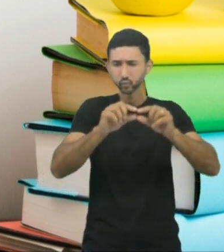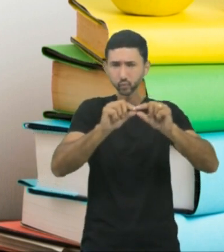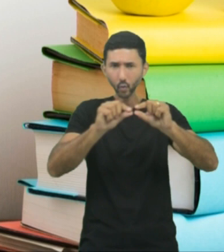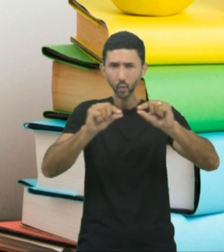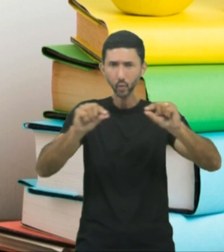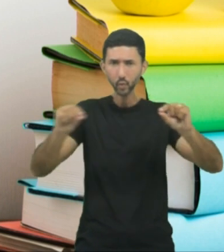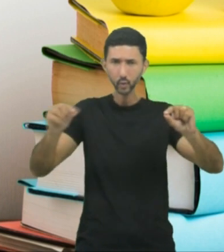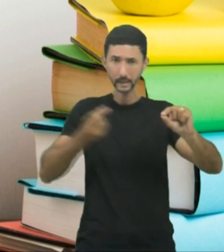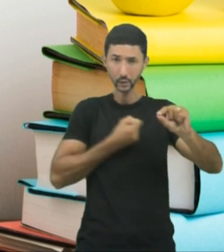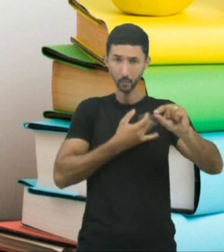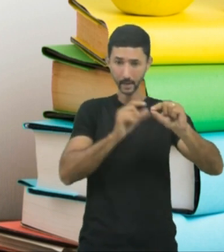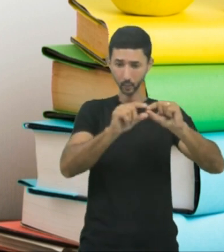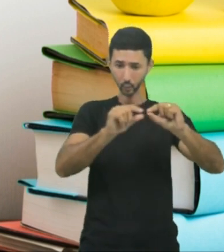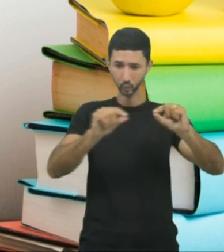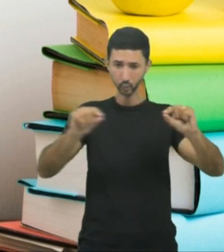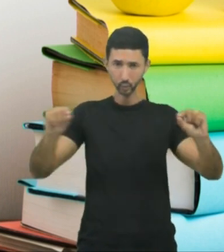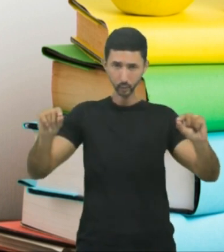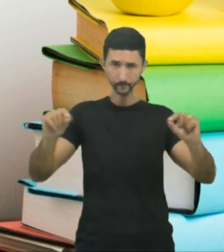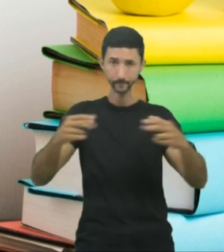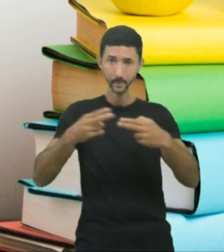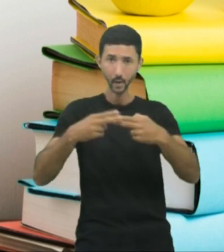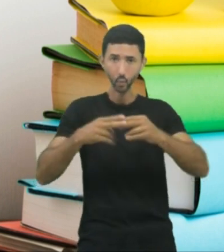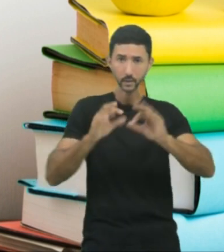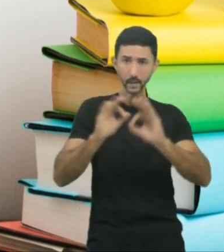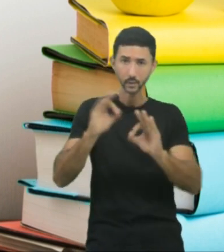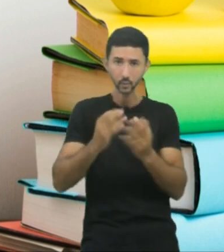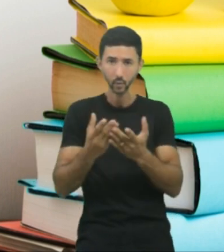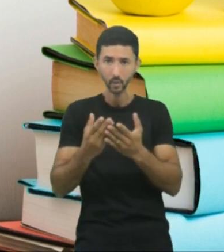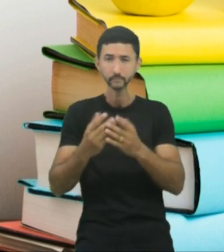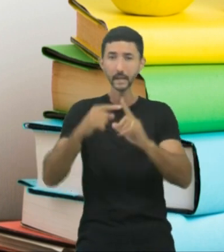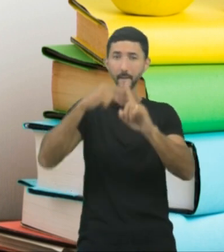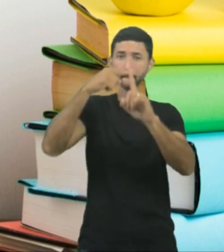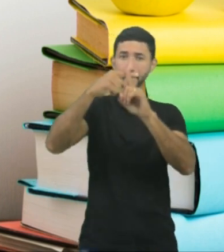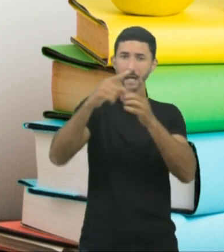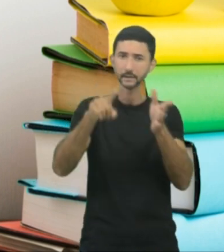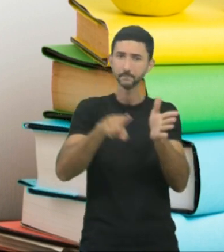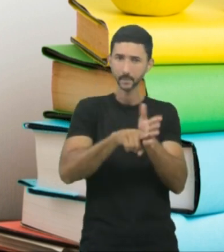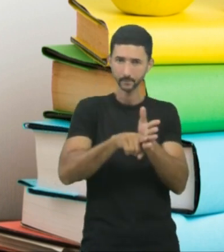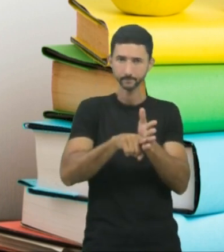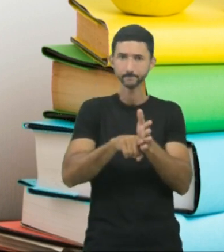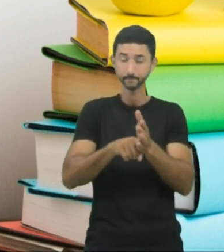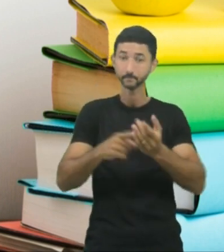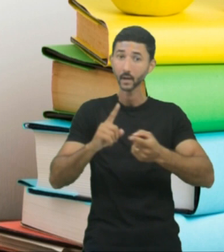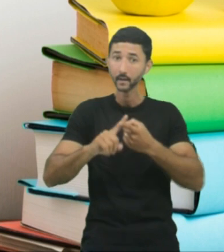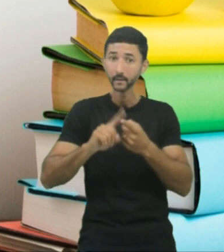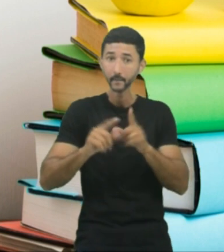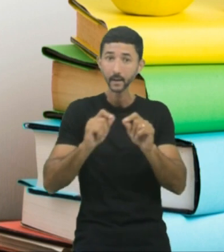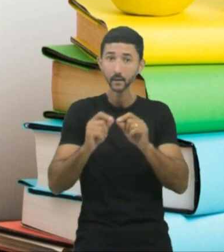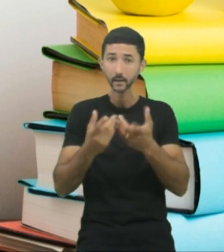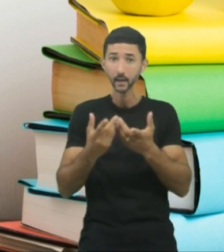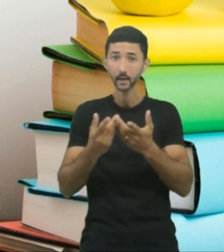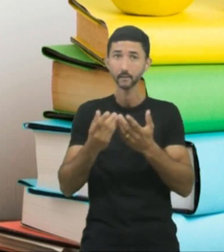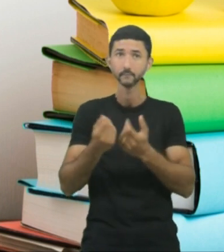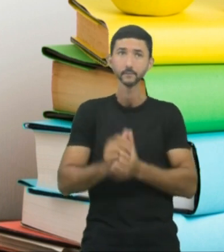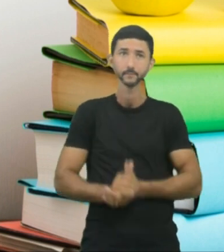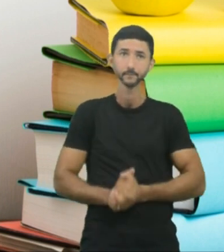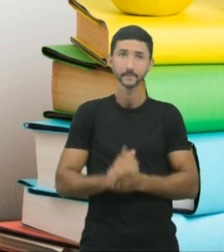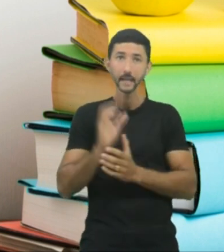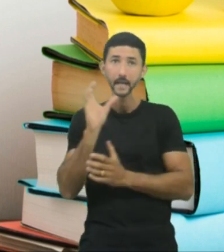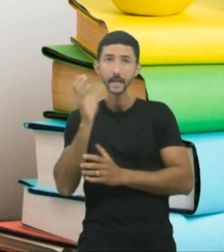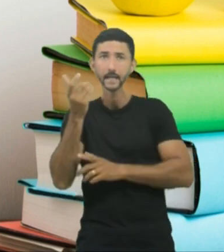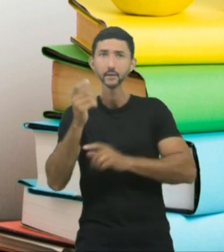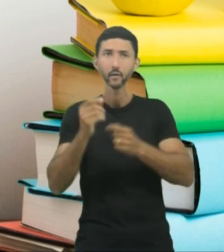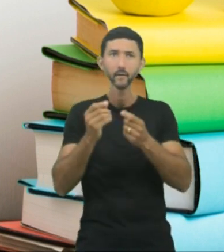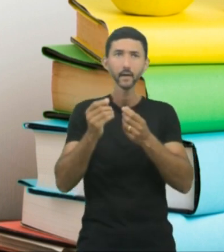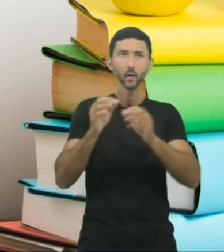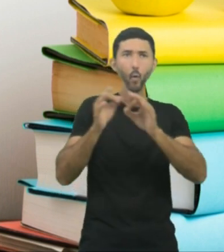numérica e utilizá-los em situações que envolvam adição e subtração. Também temos mais uma habilidade: